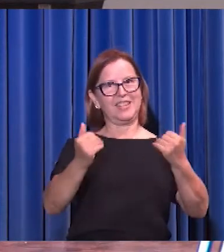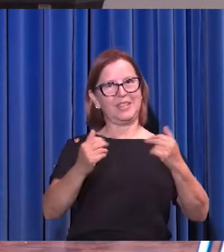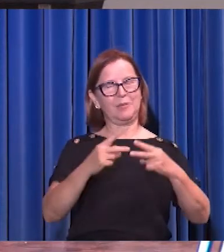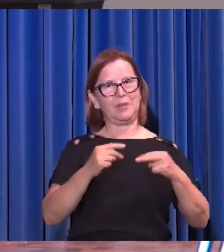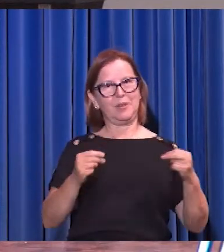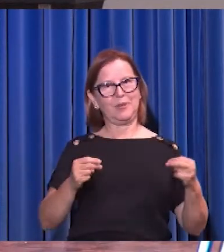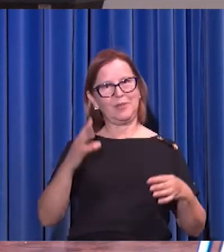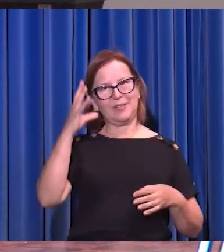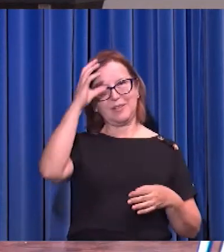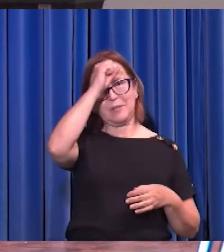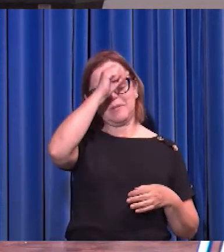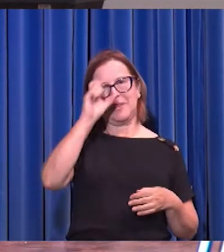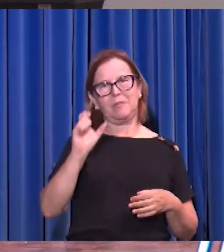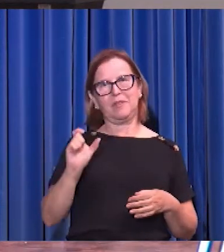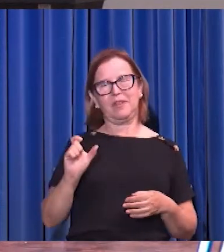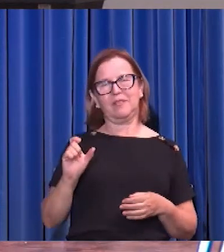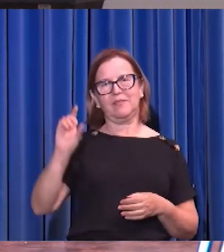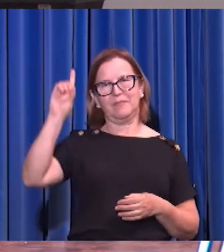a palavra.